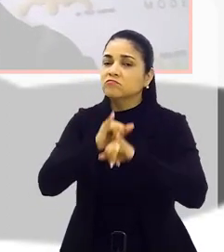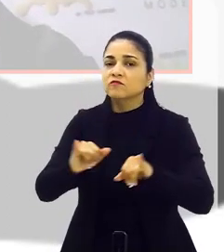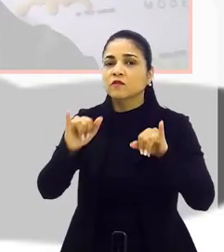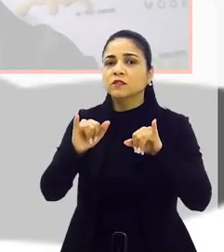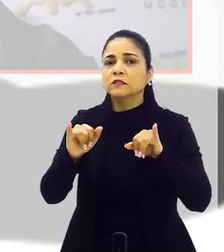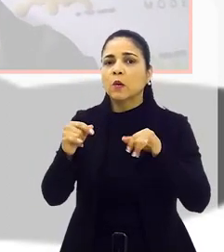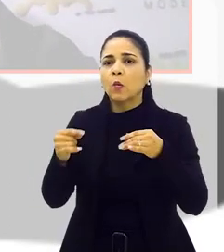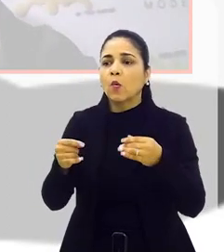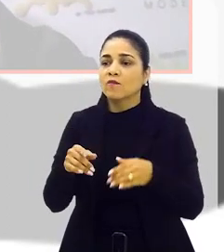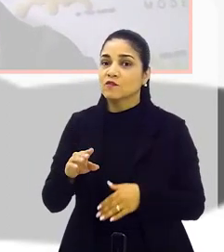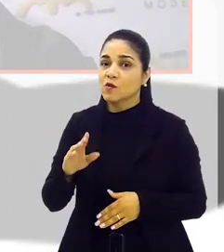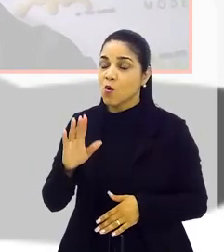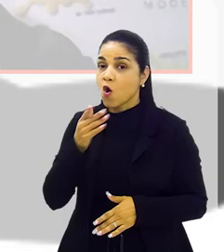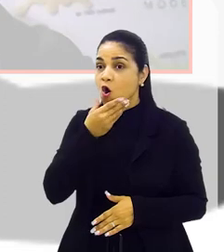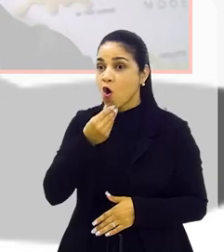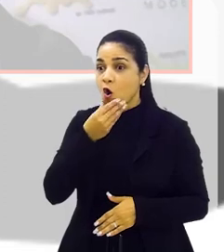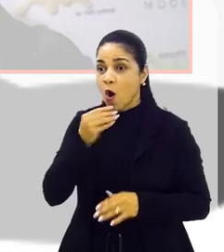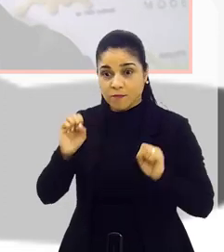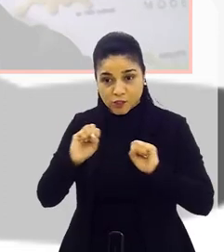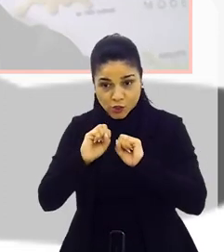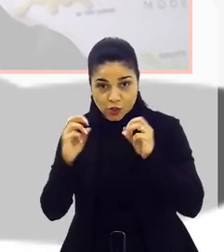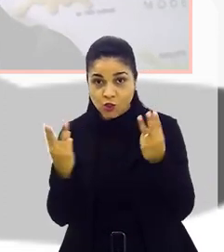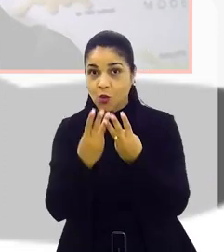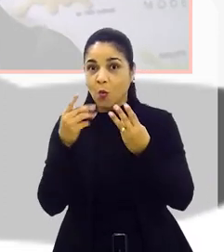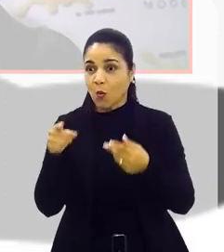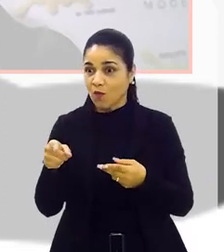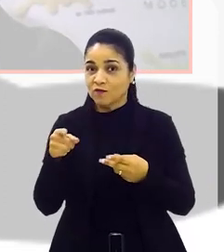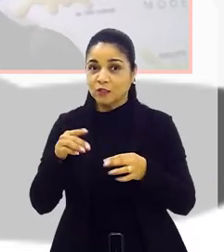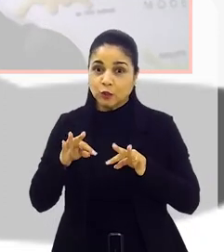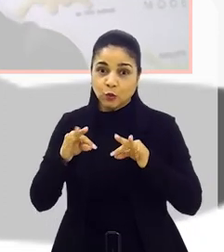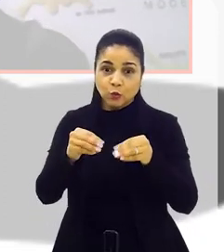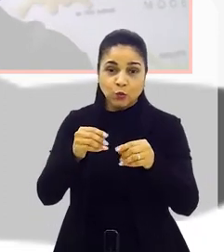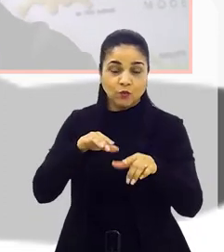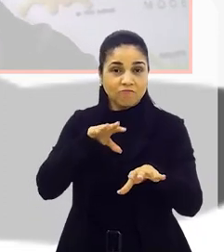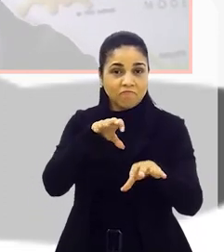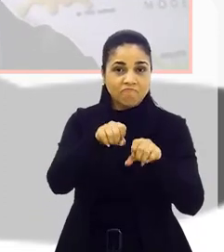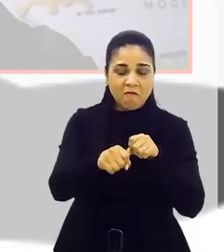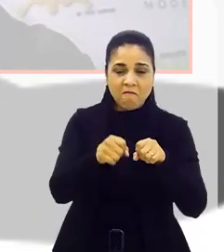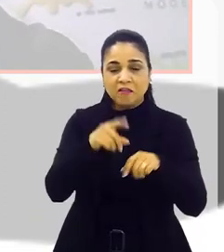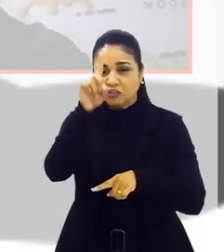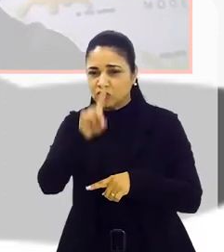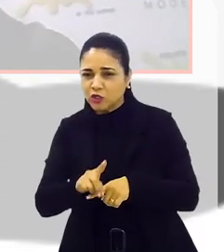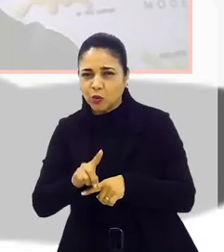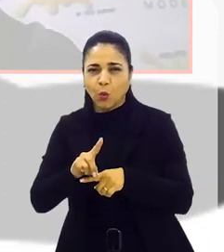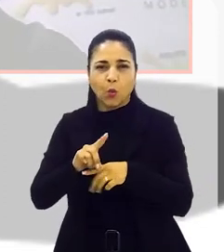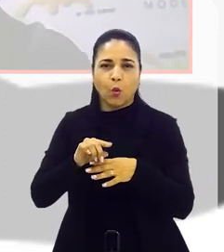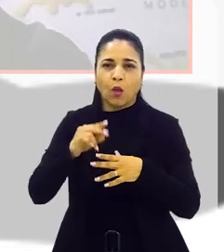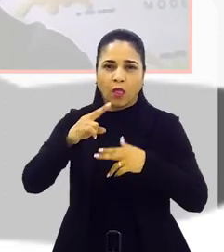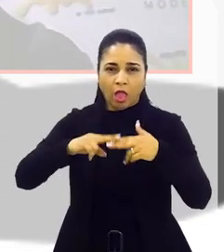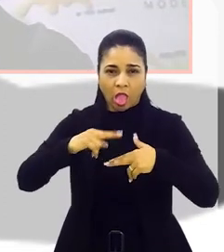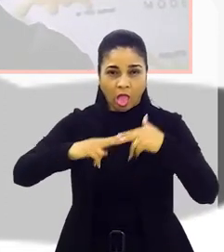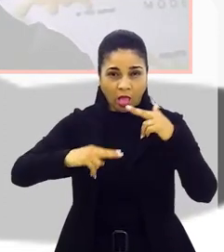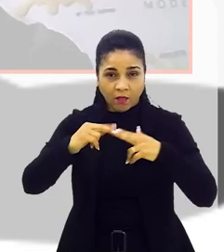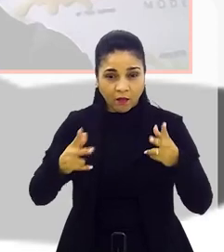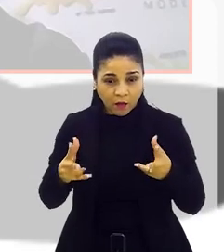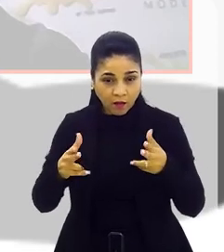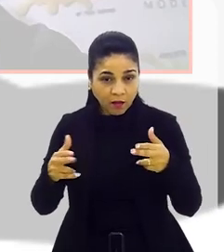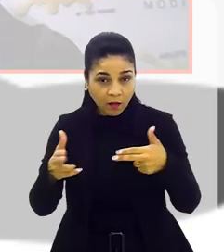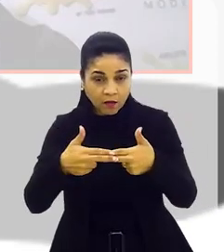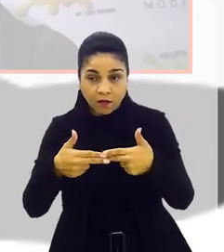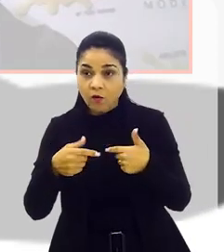né? Você tem. É um one-man show, você É. faz tudo. Você ataca, defende, cabeceia, bate o